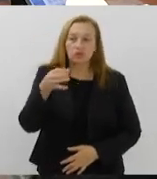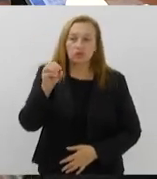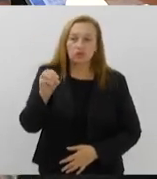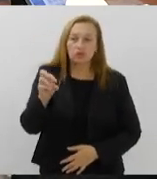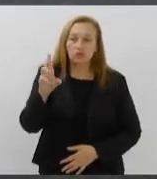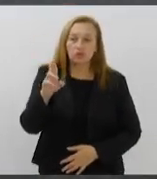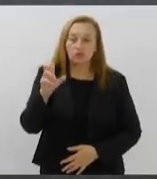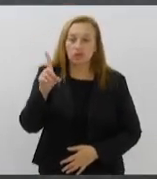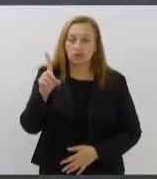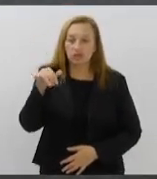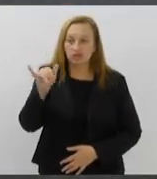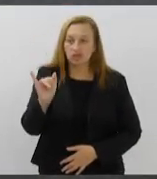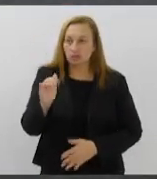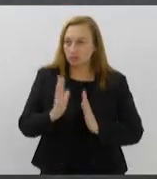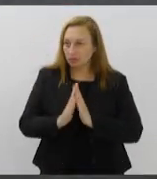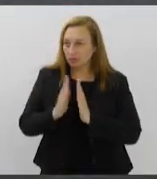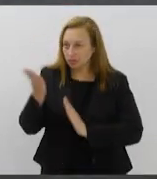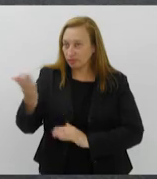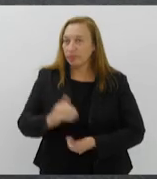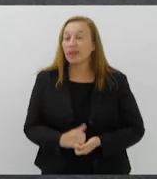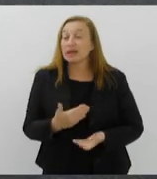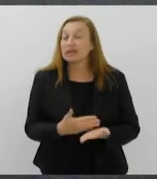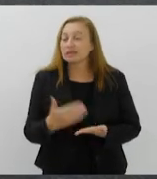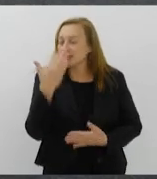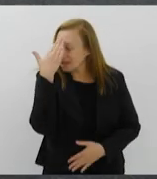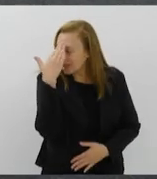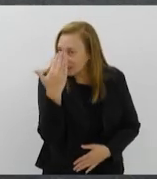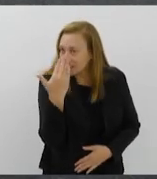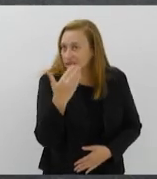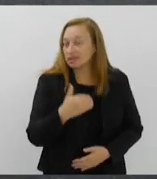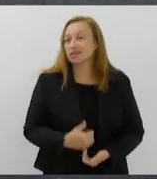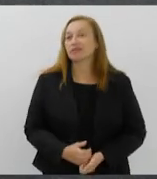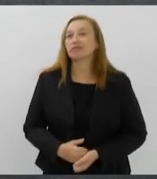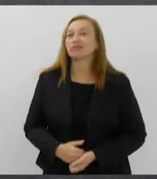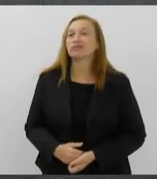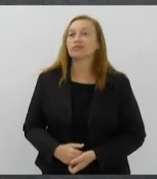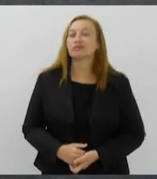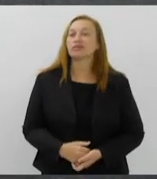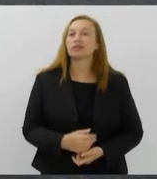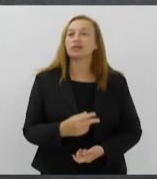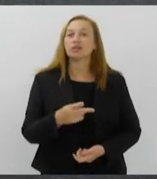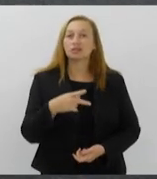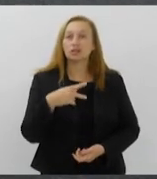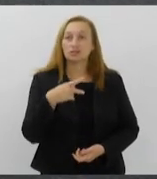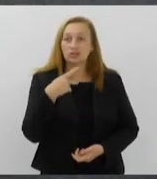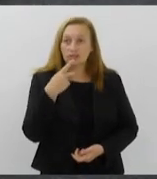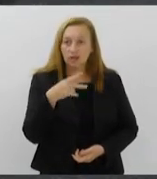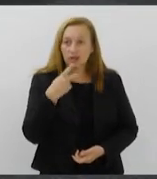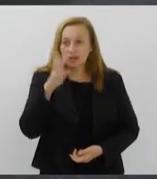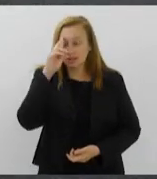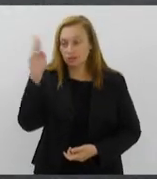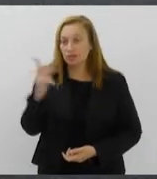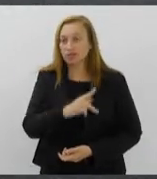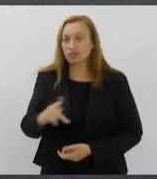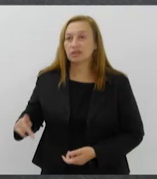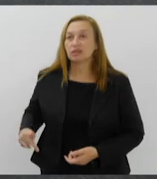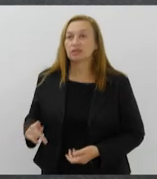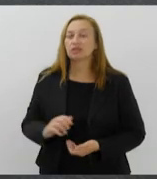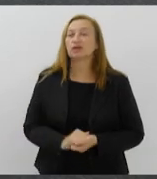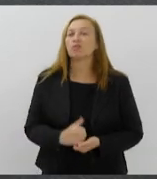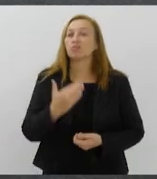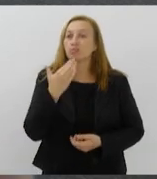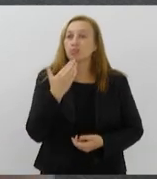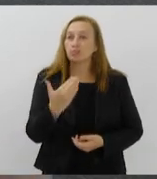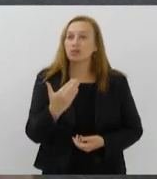favor. Inicialmente, queria agradecer a deferência de Vossa Excelência, senhor presidente, que ao